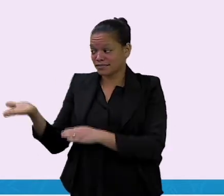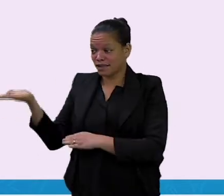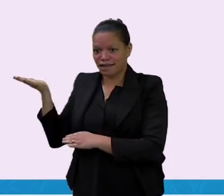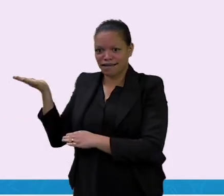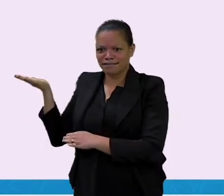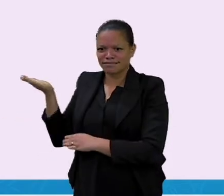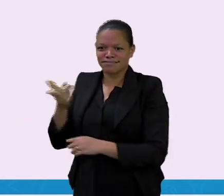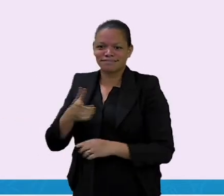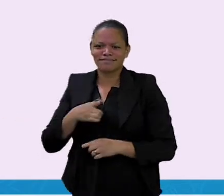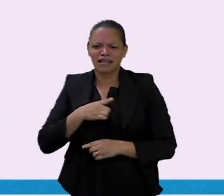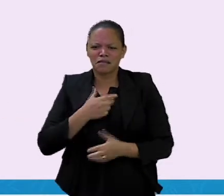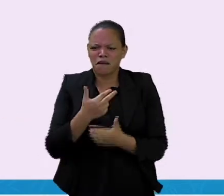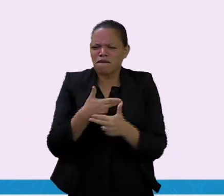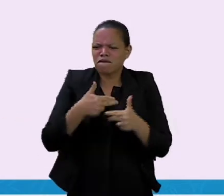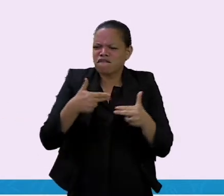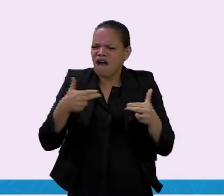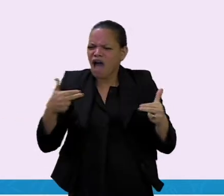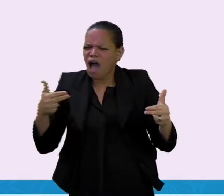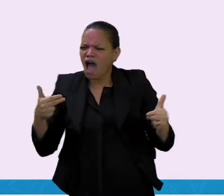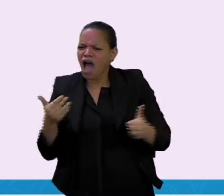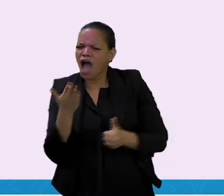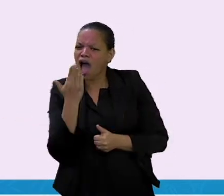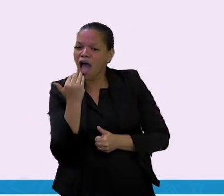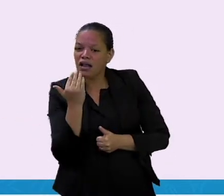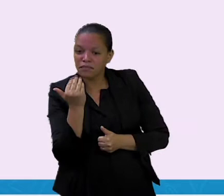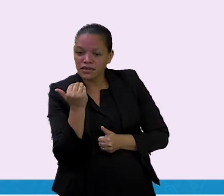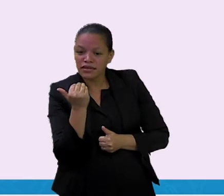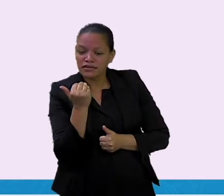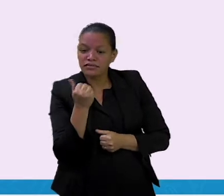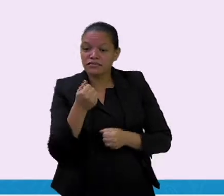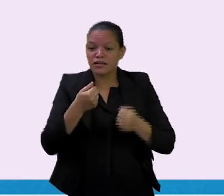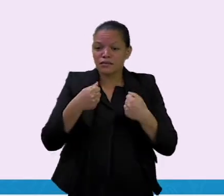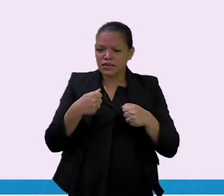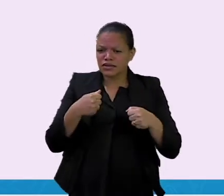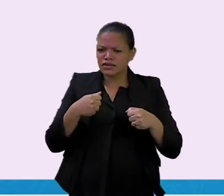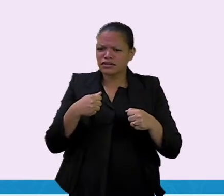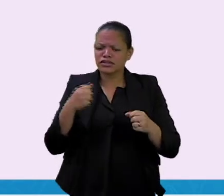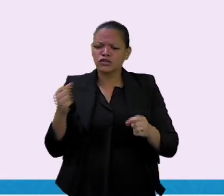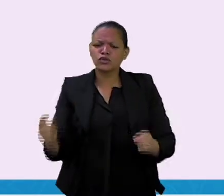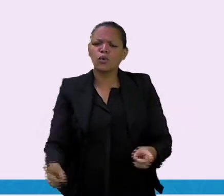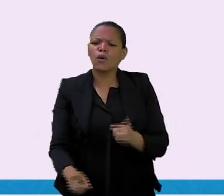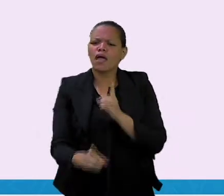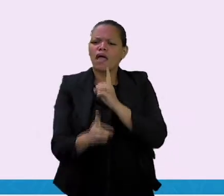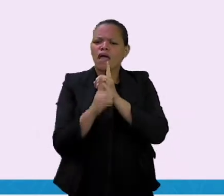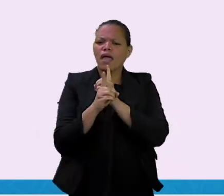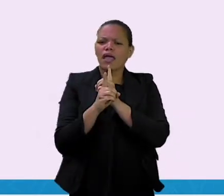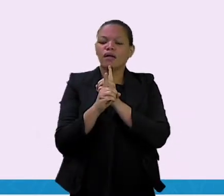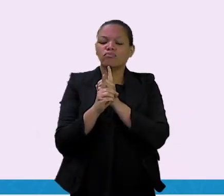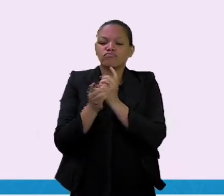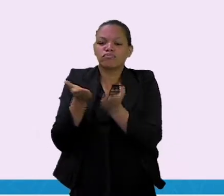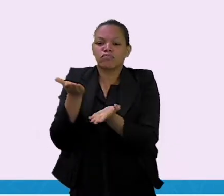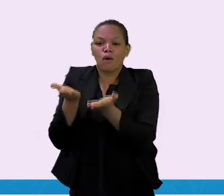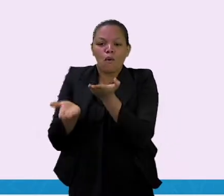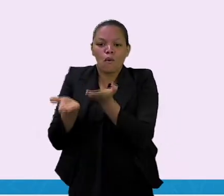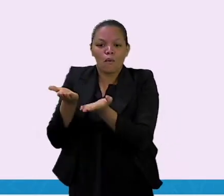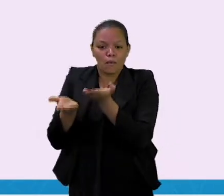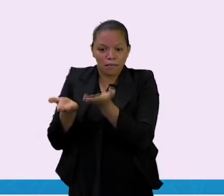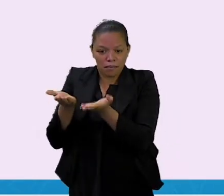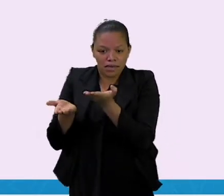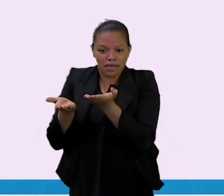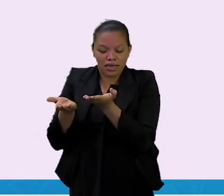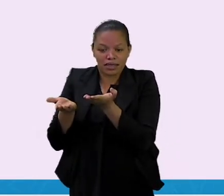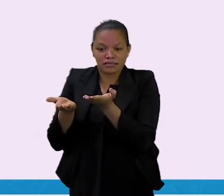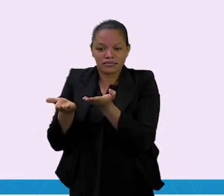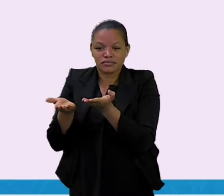que eu preciso descobrir a massa, a grama, e aquele que tem o seu peso em litros,